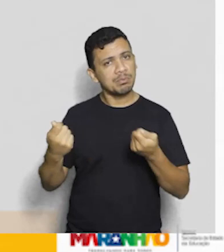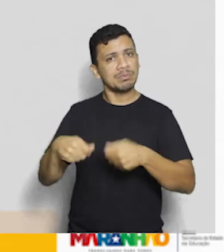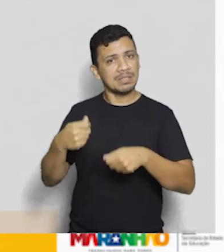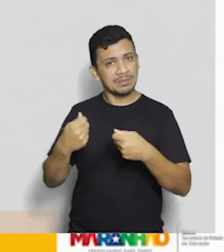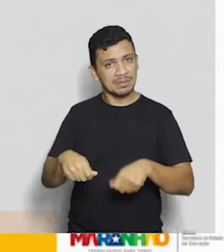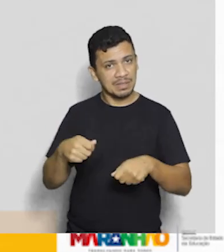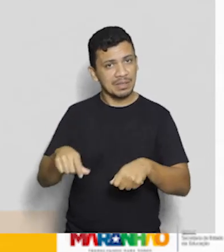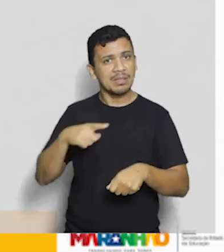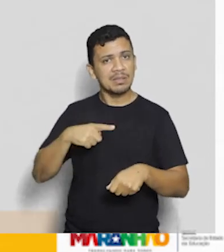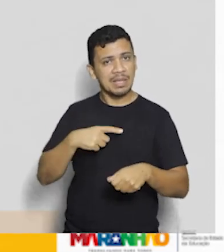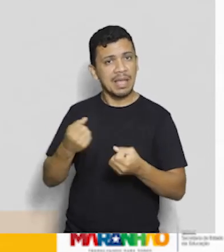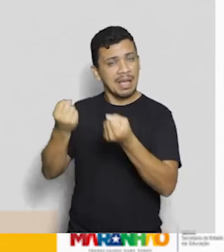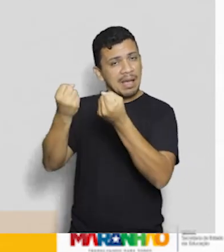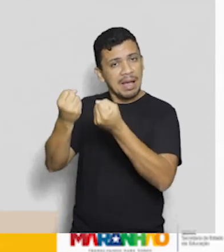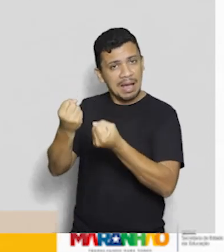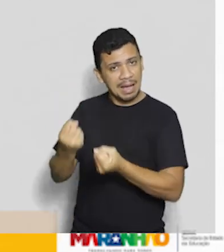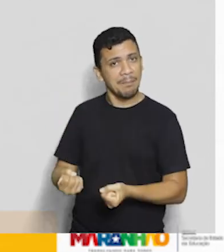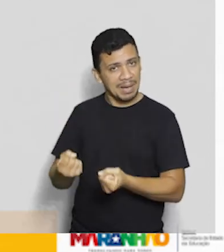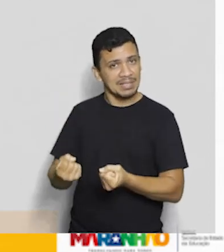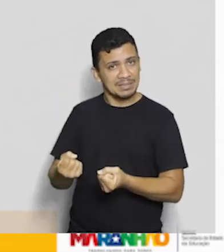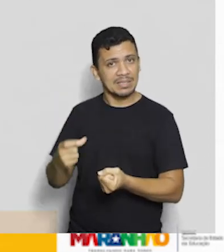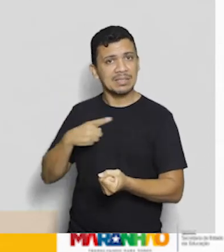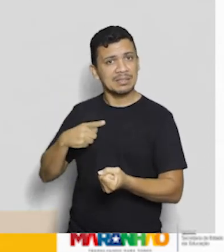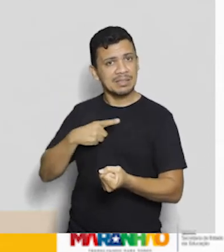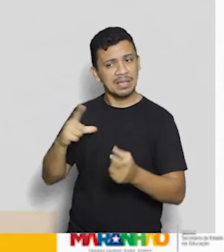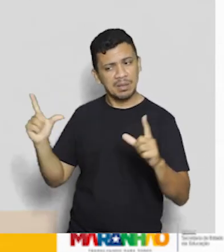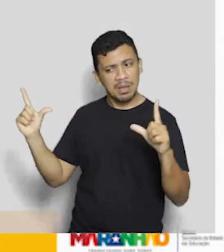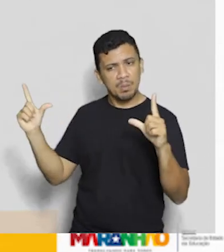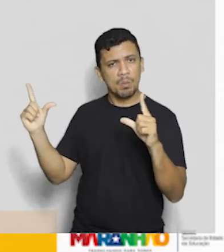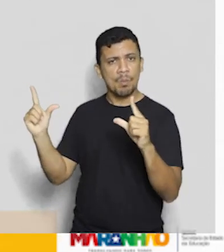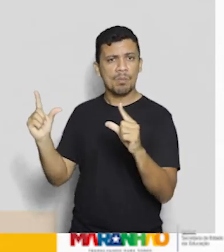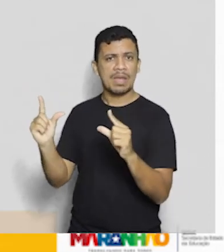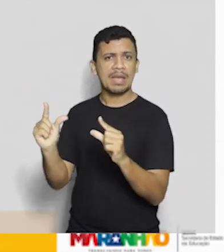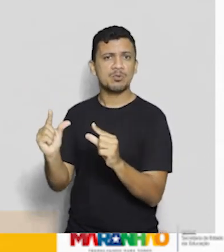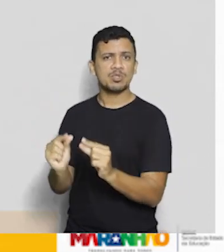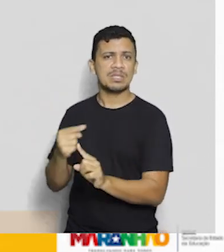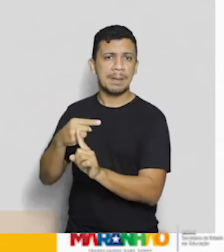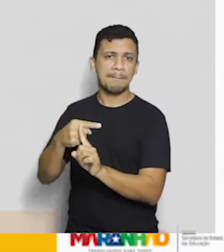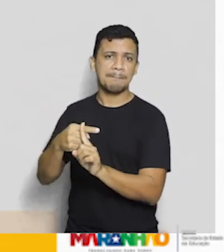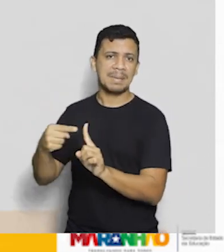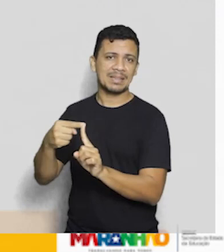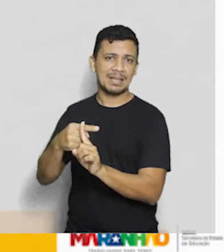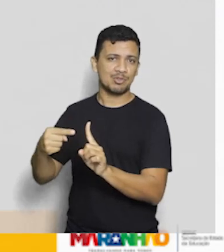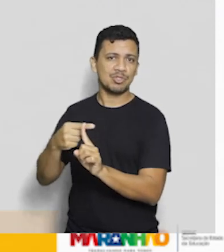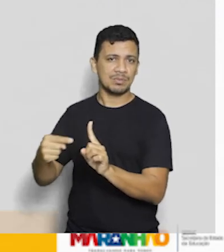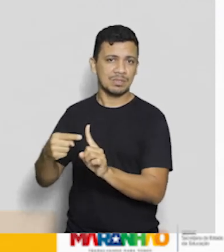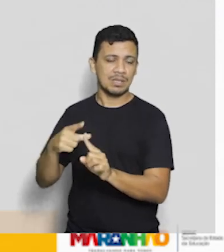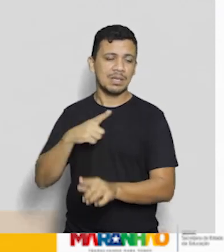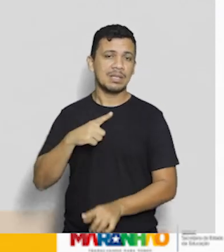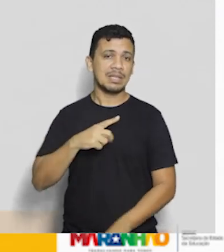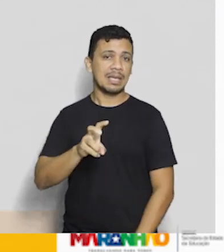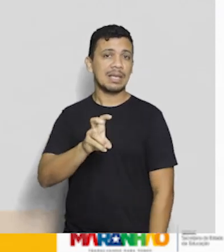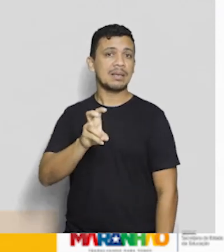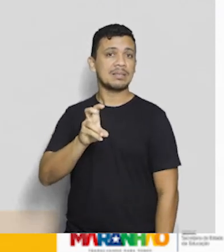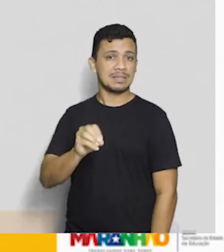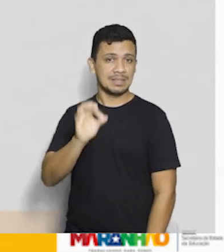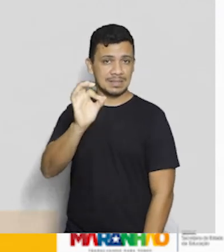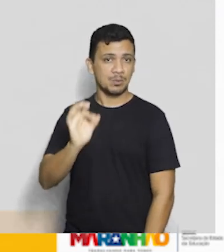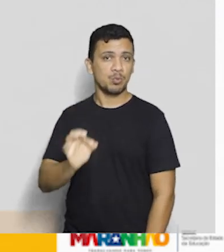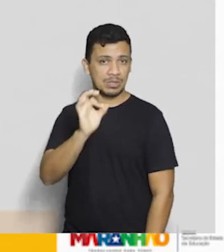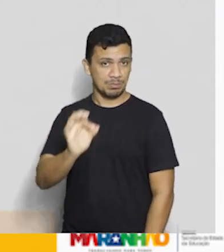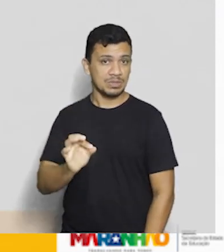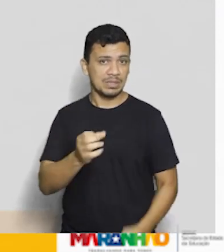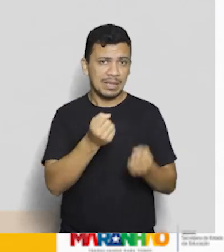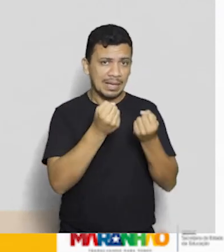massa de um radioisótopo seja reduzido pela metade, né? Que a gente tenha 50% daquela